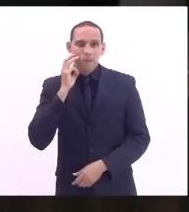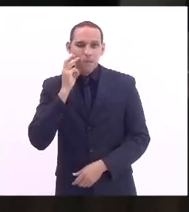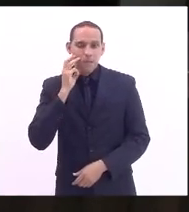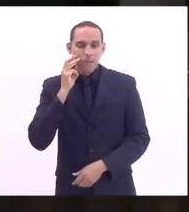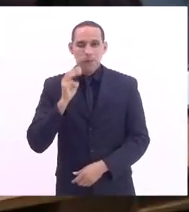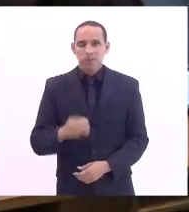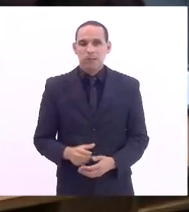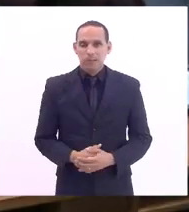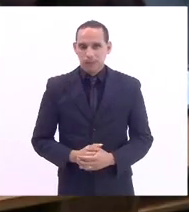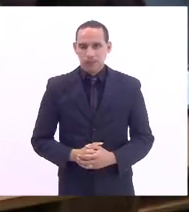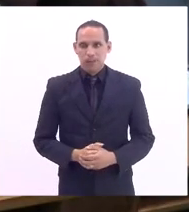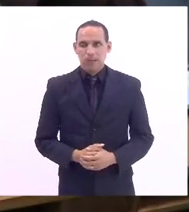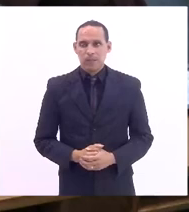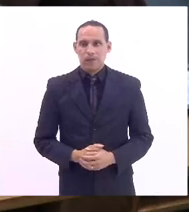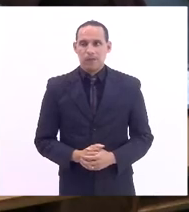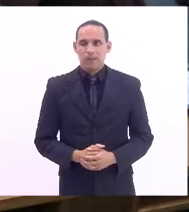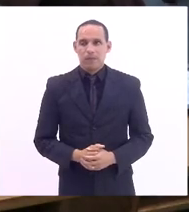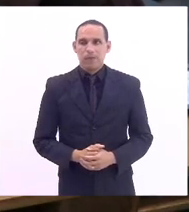Carneiro.